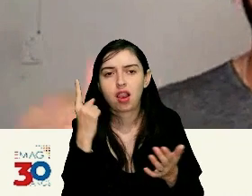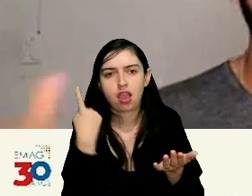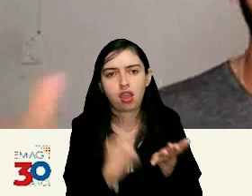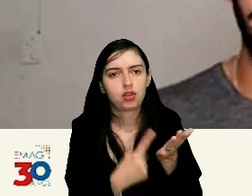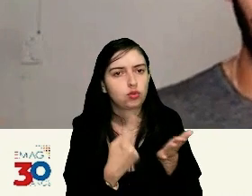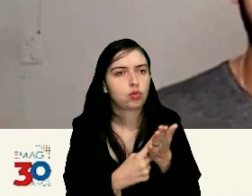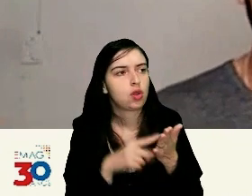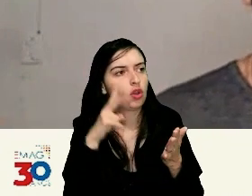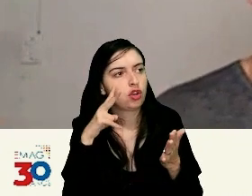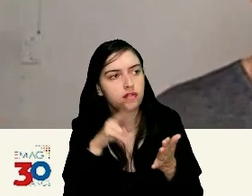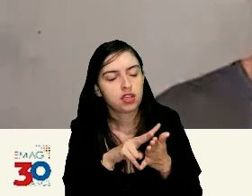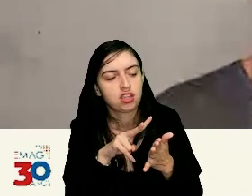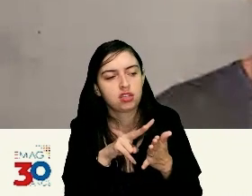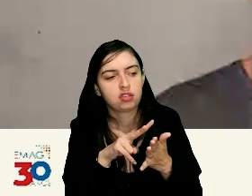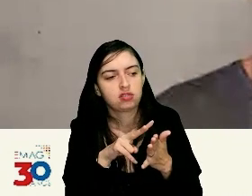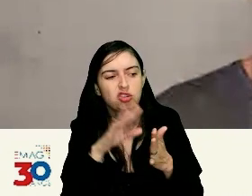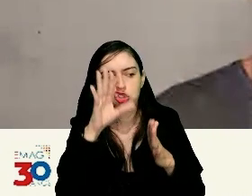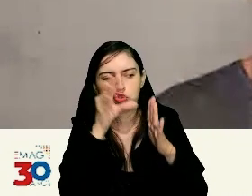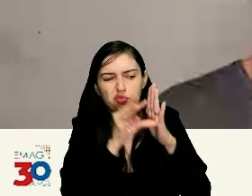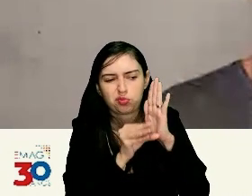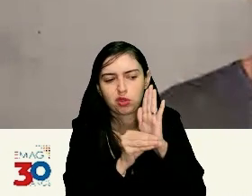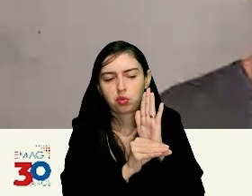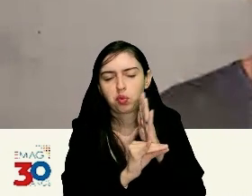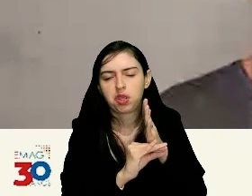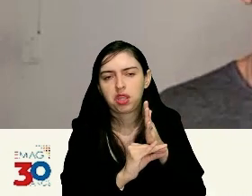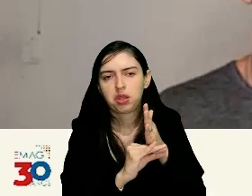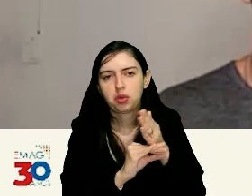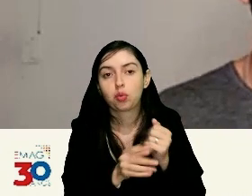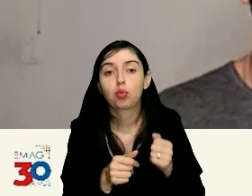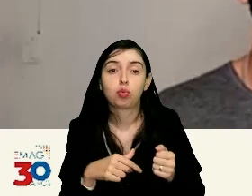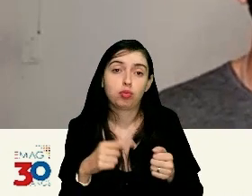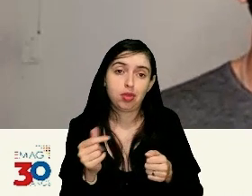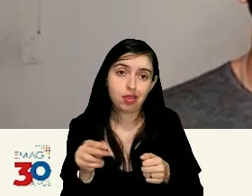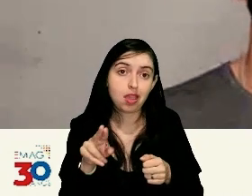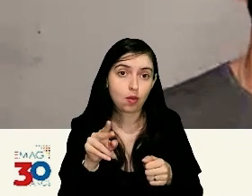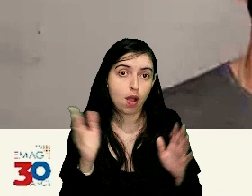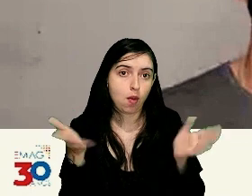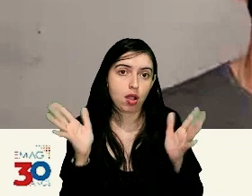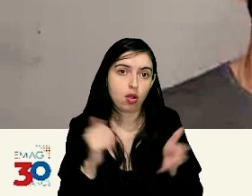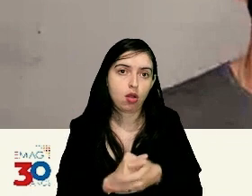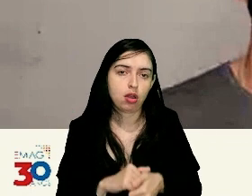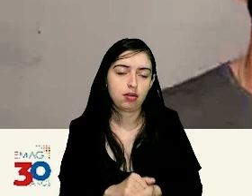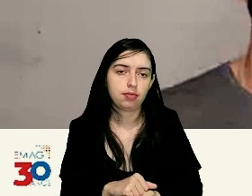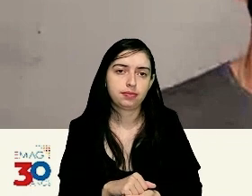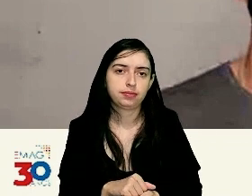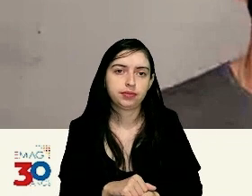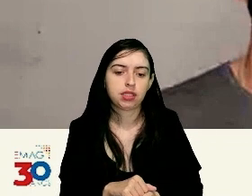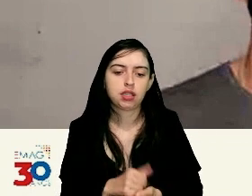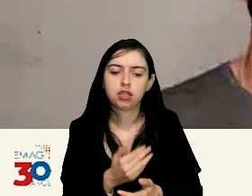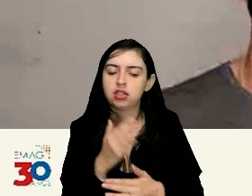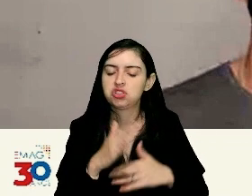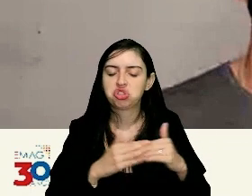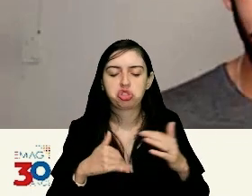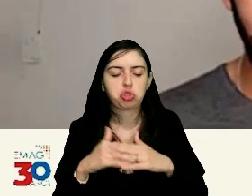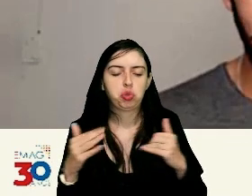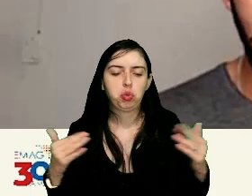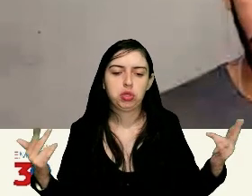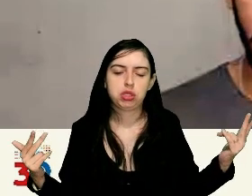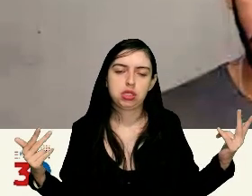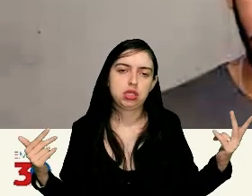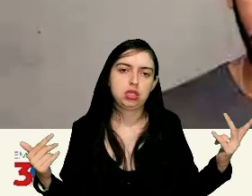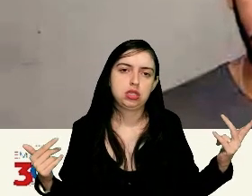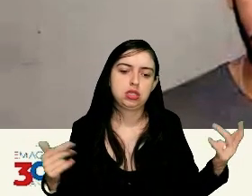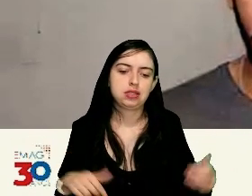algo inferior, que ainda é, né, as coisas vão ficar. Eu acho